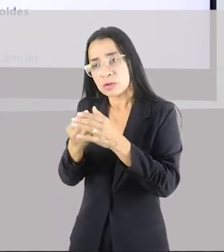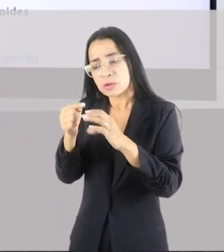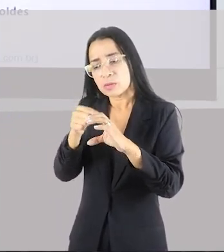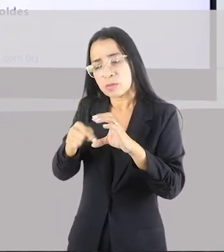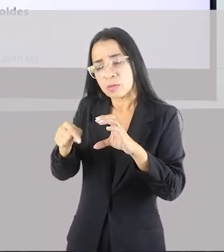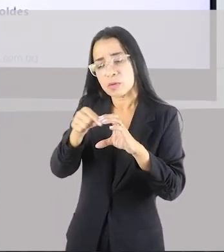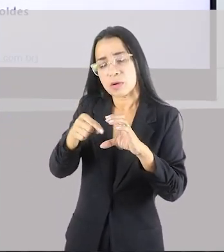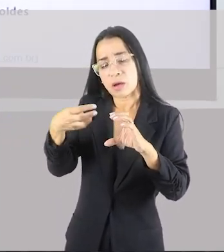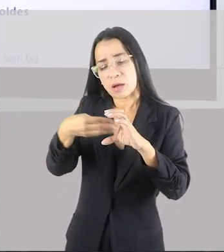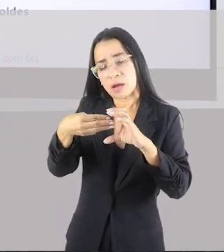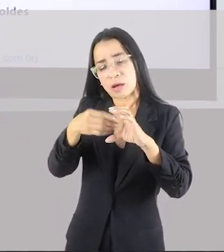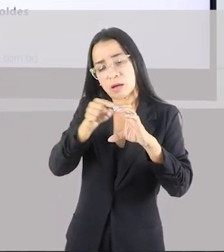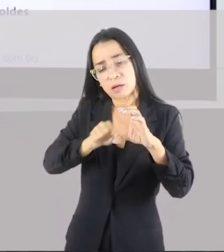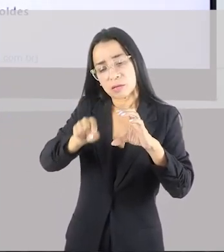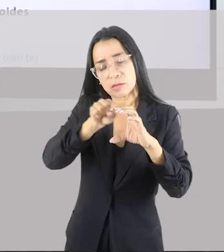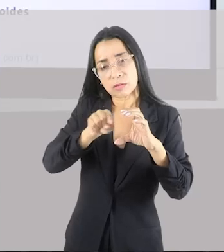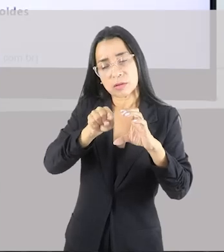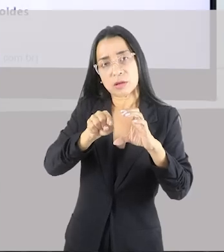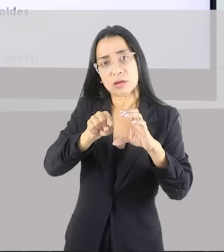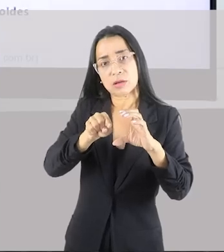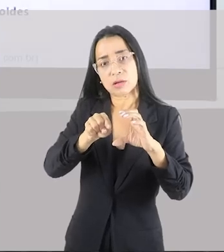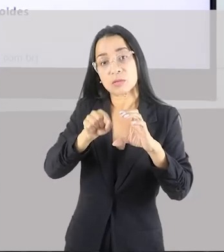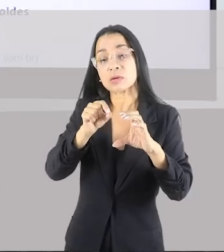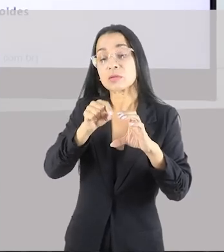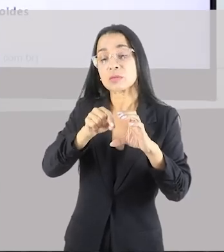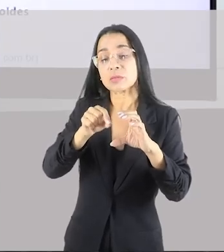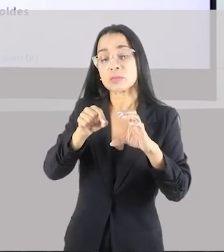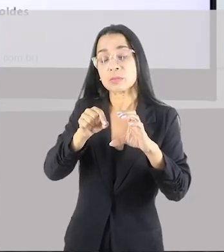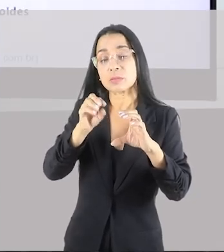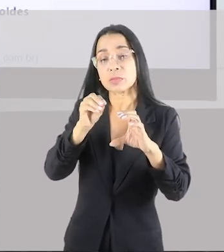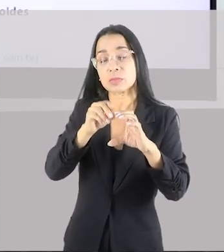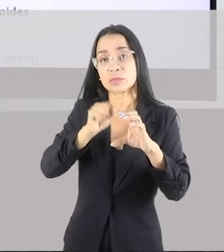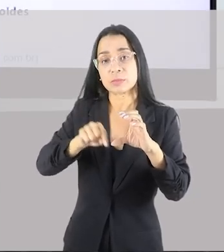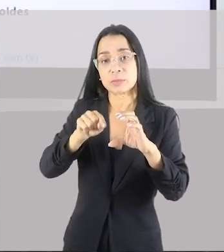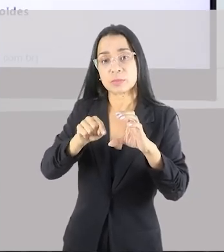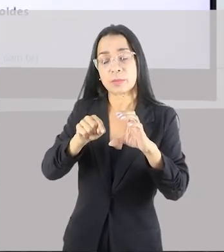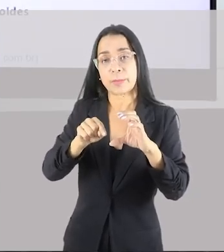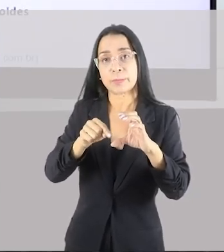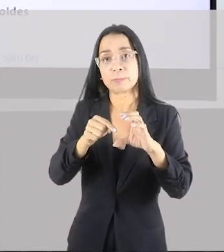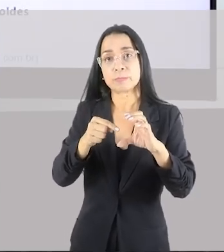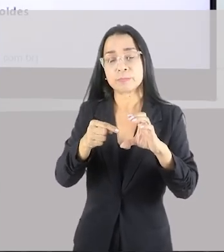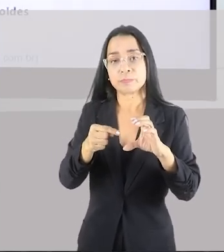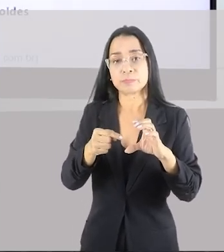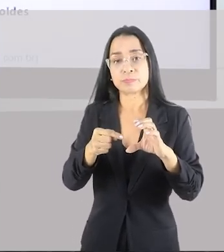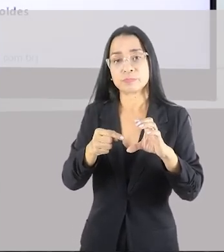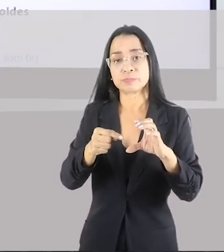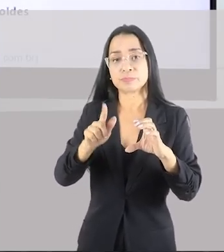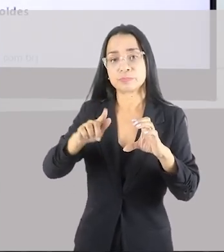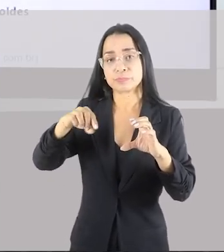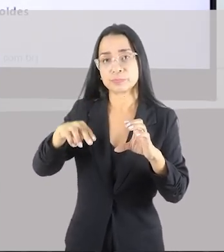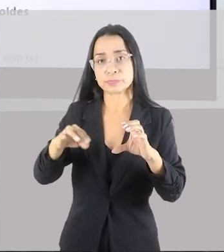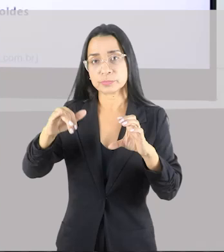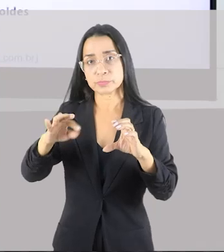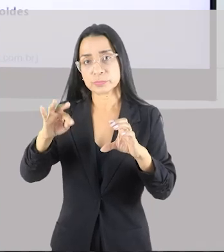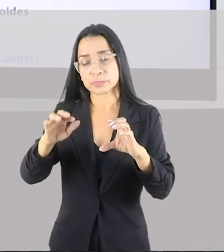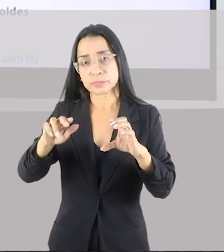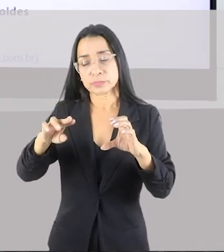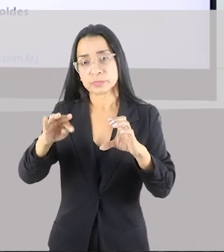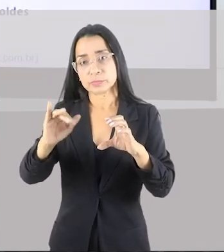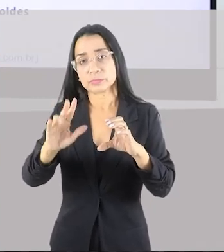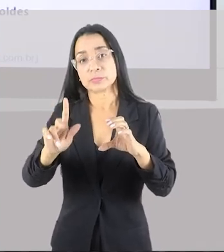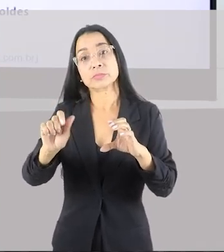célula que vai participar desse processo é uma célula que a gente chama de célula germinativa. Ela é uma célula no qual